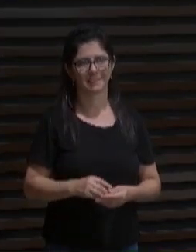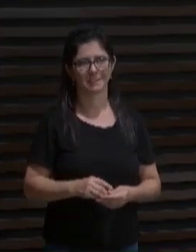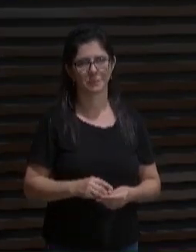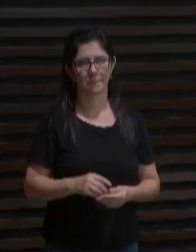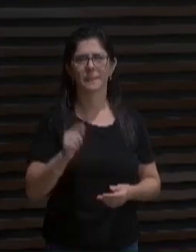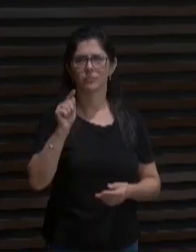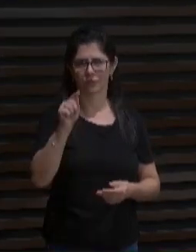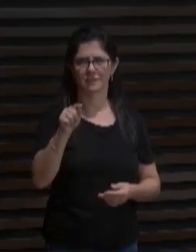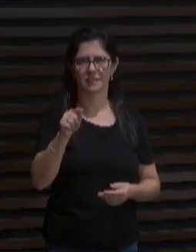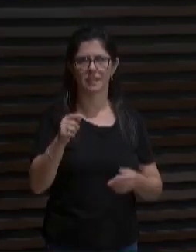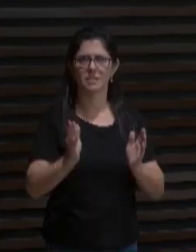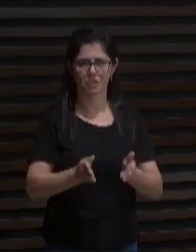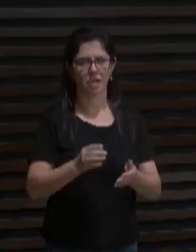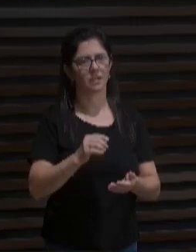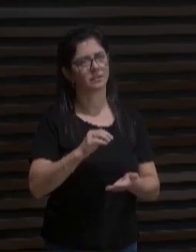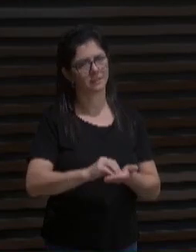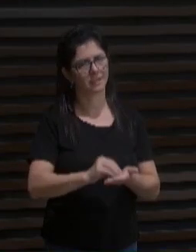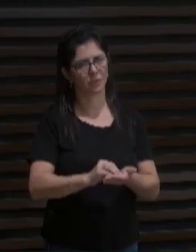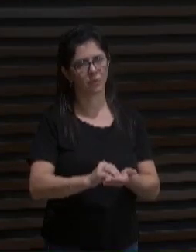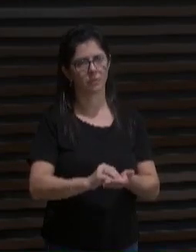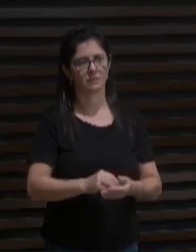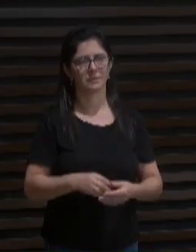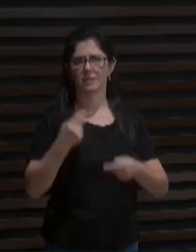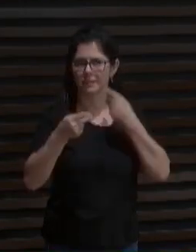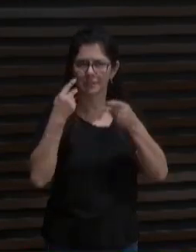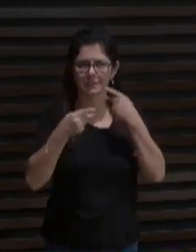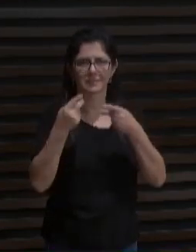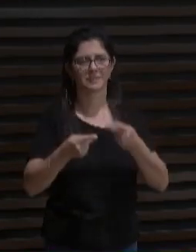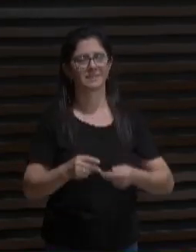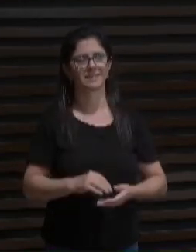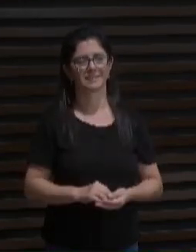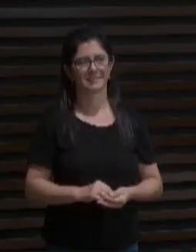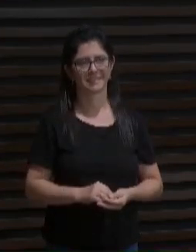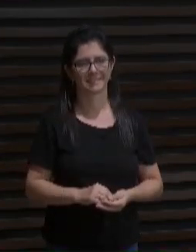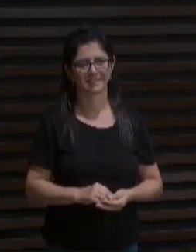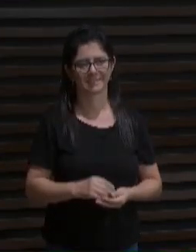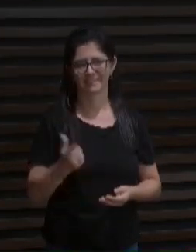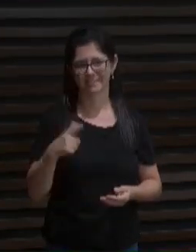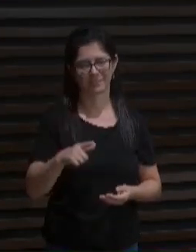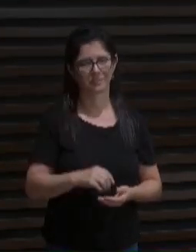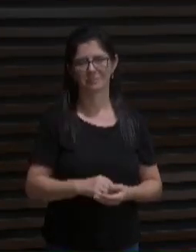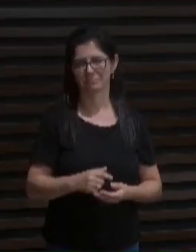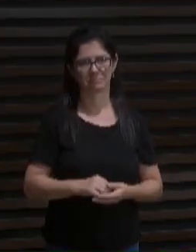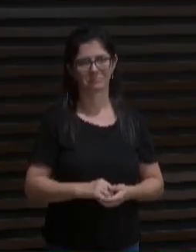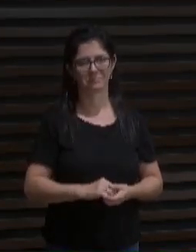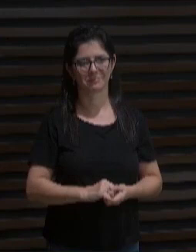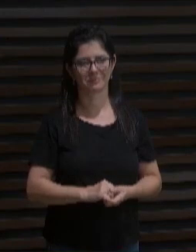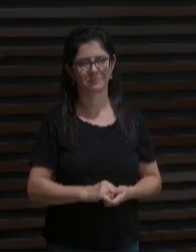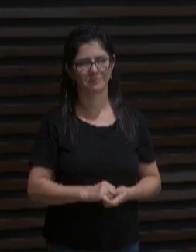Você já entregou. Não vai ficar conversando outra vez não, que hoje você viu que eu estou muito